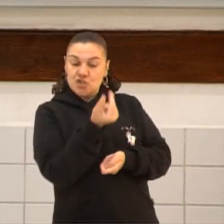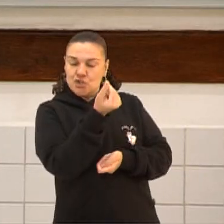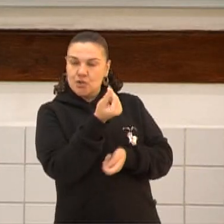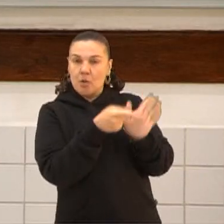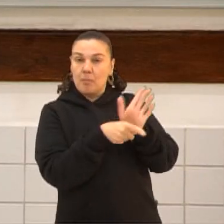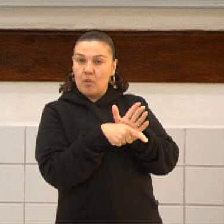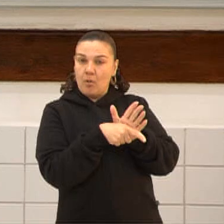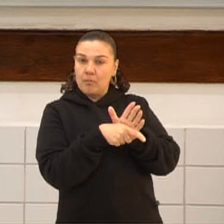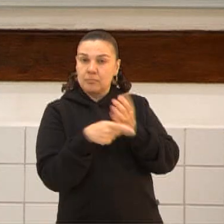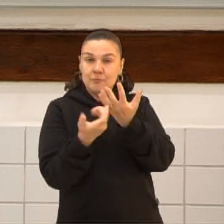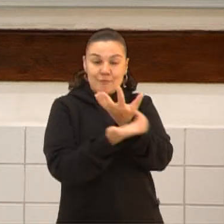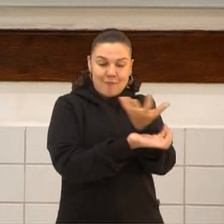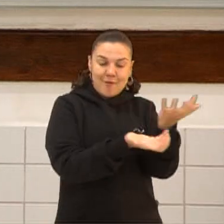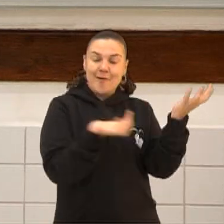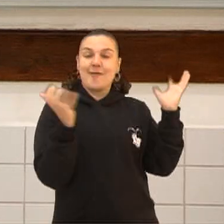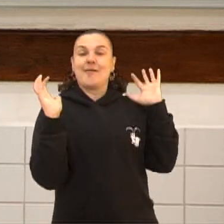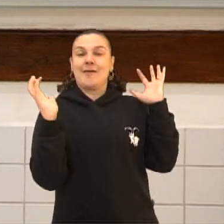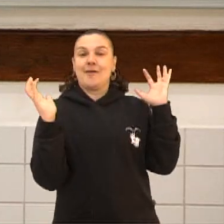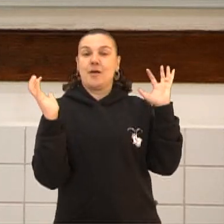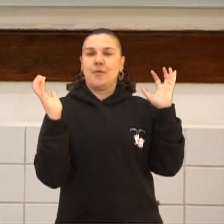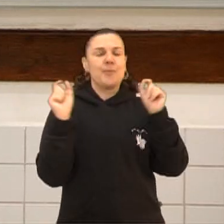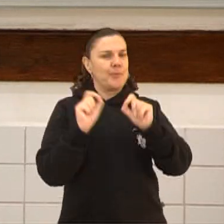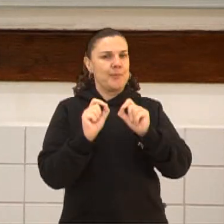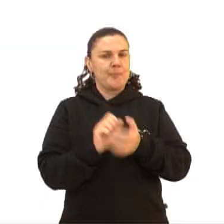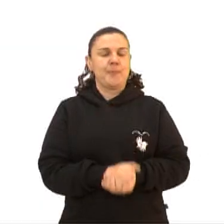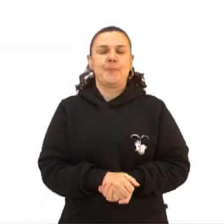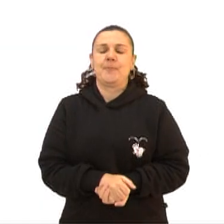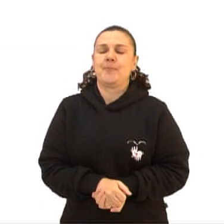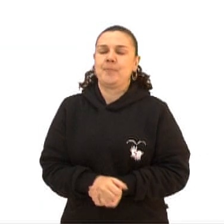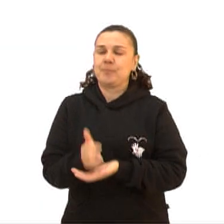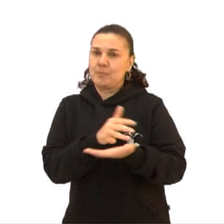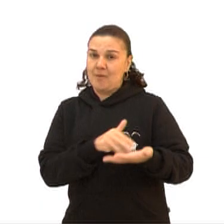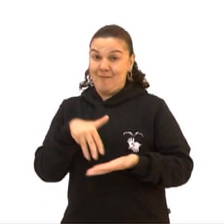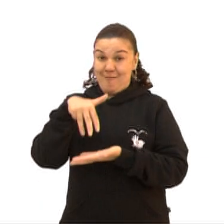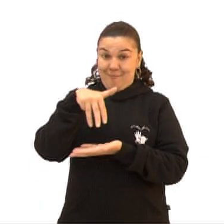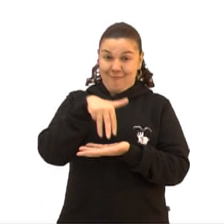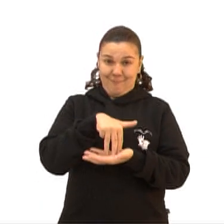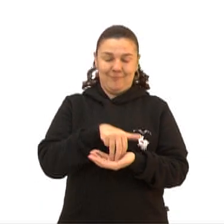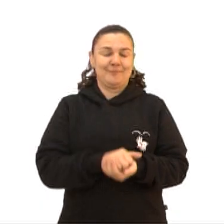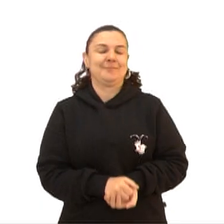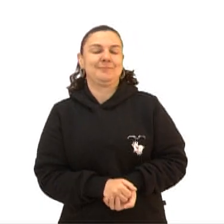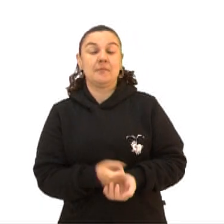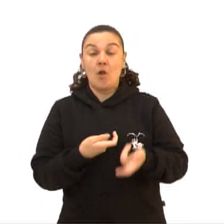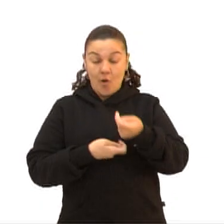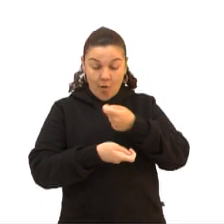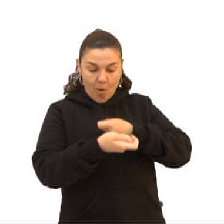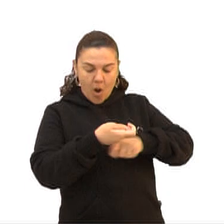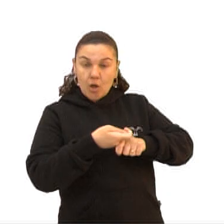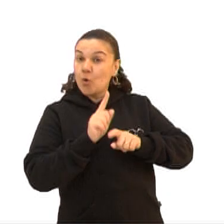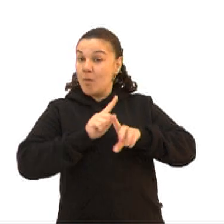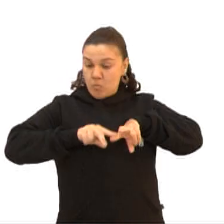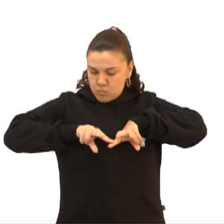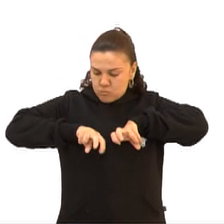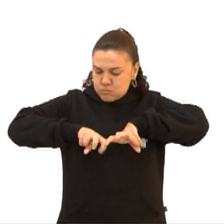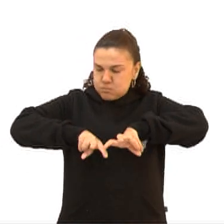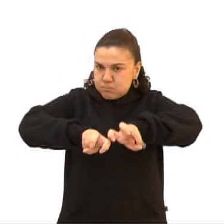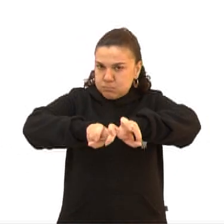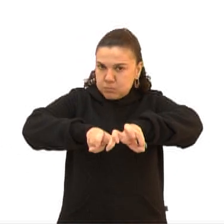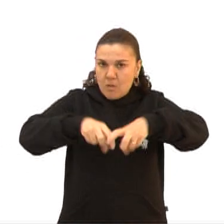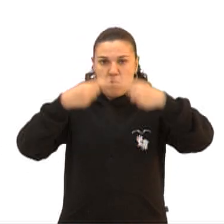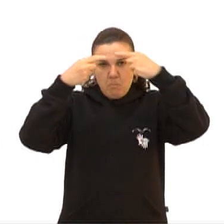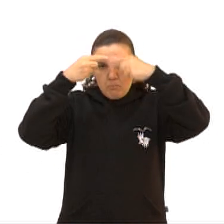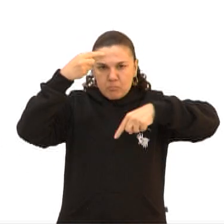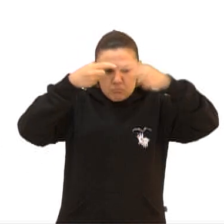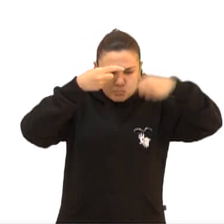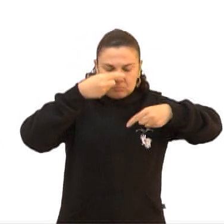gente pensar na possibilidade de uma economia ecológica. A necessidade de uma economia que não seja exploratória e irracional,